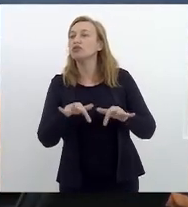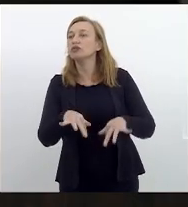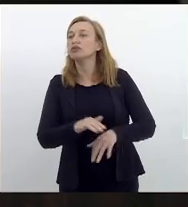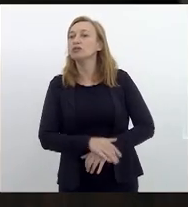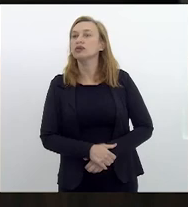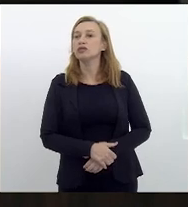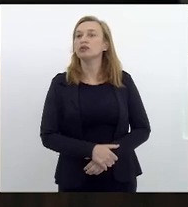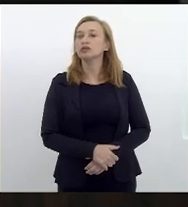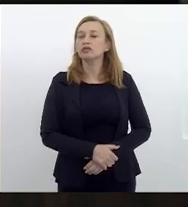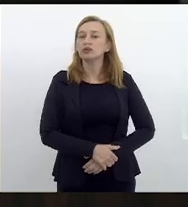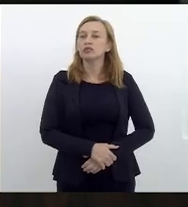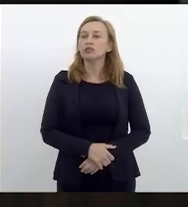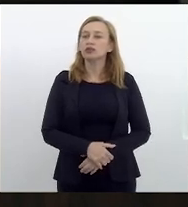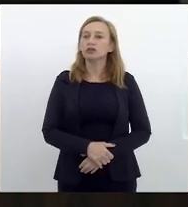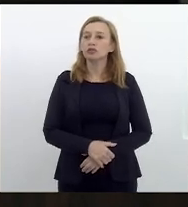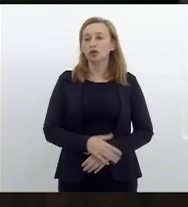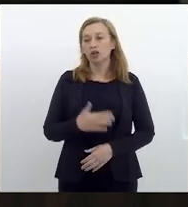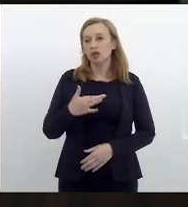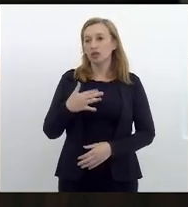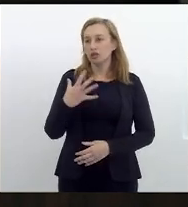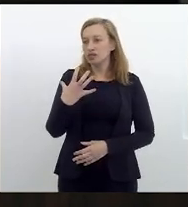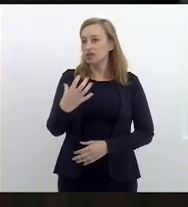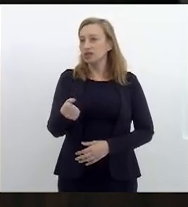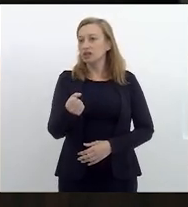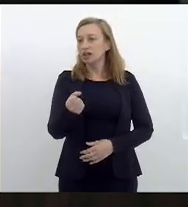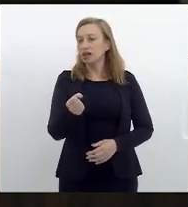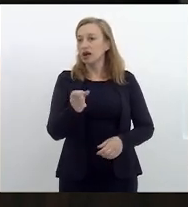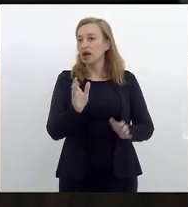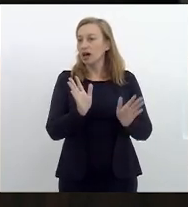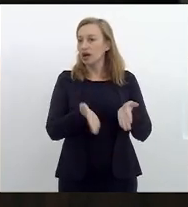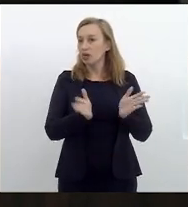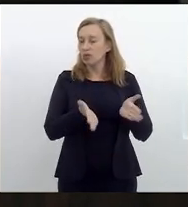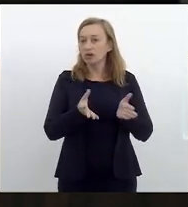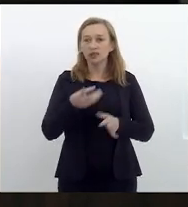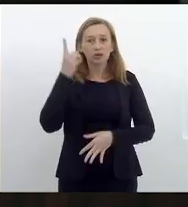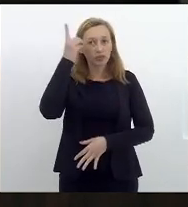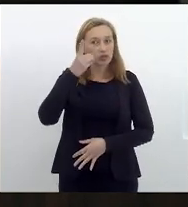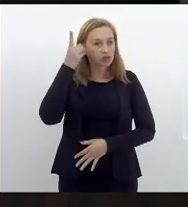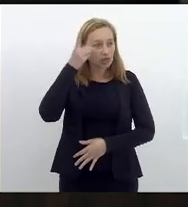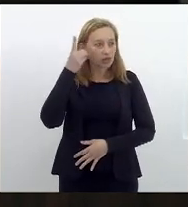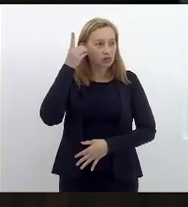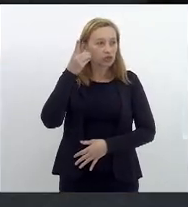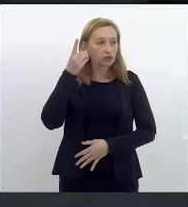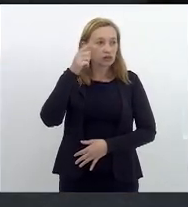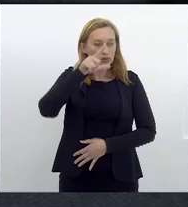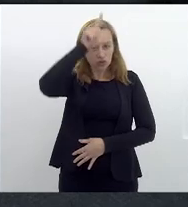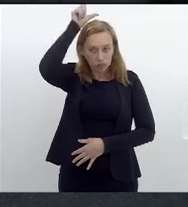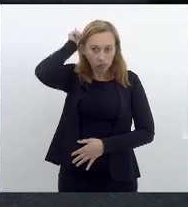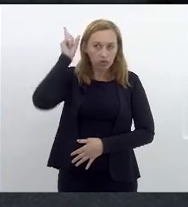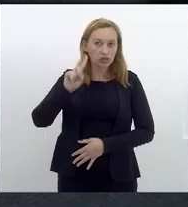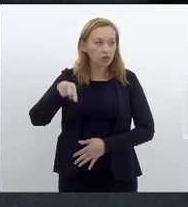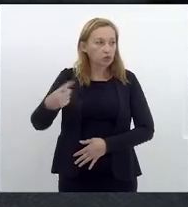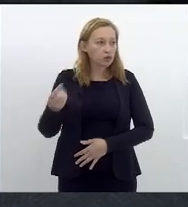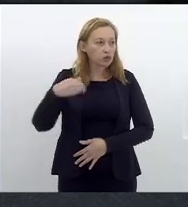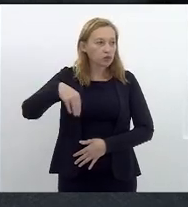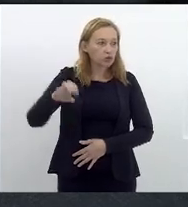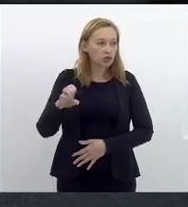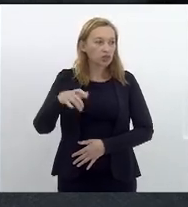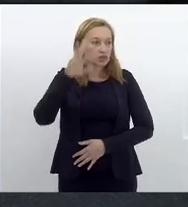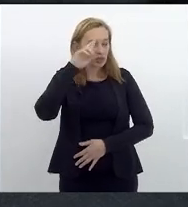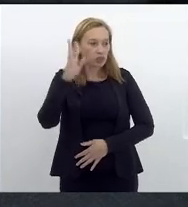vou conceder agora. Eu vou conceder a declaração agora. Deputado Luiz Paulo, em seguida, deputado Mim. Senhor